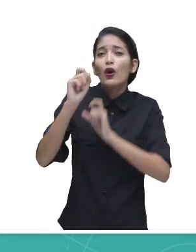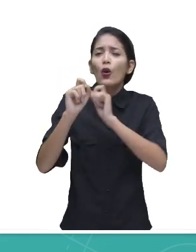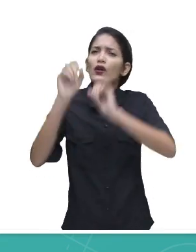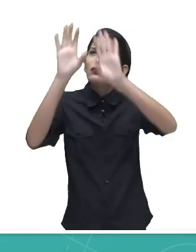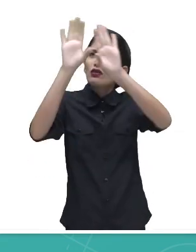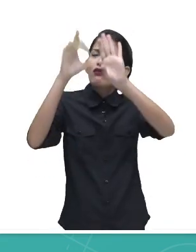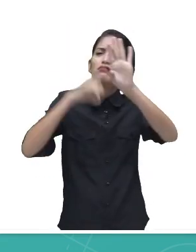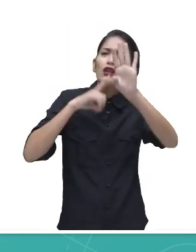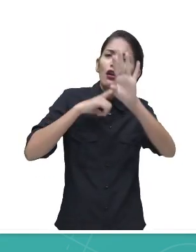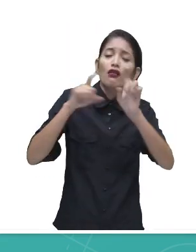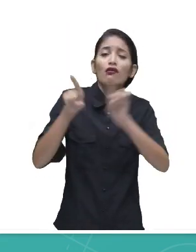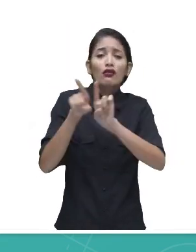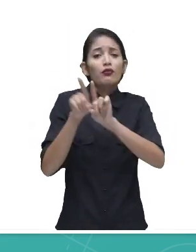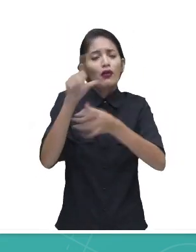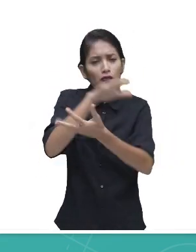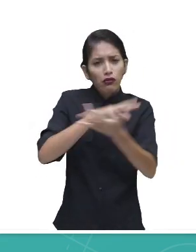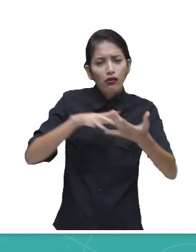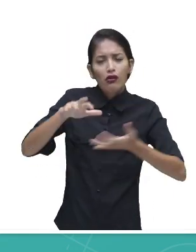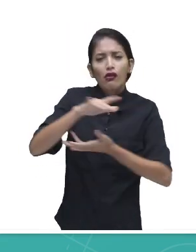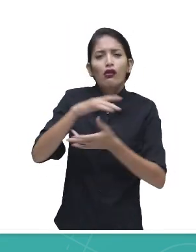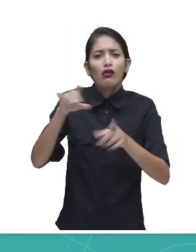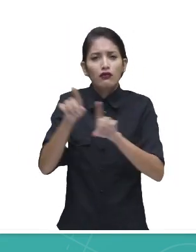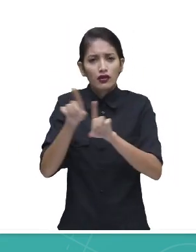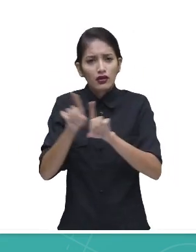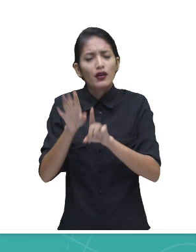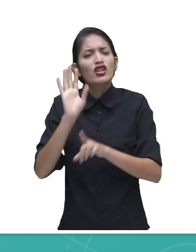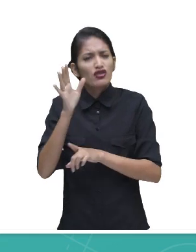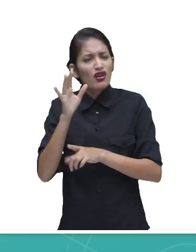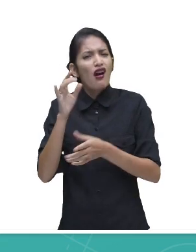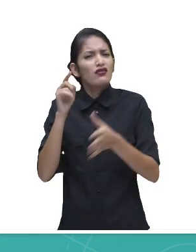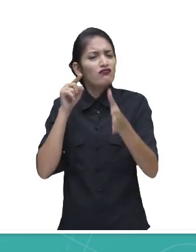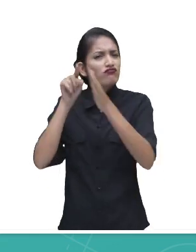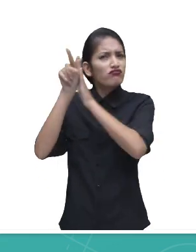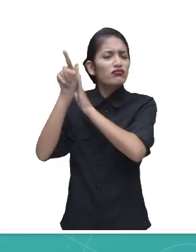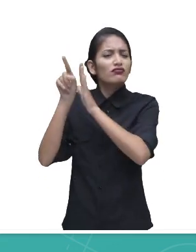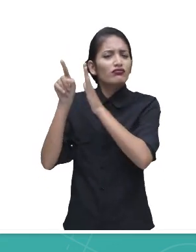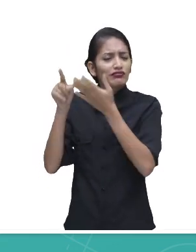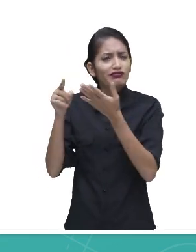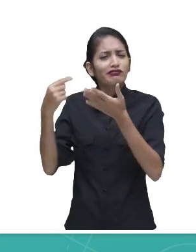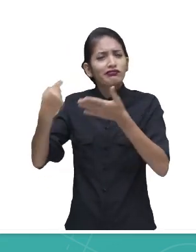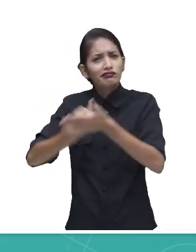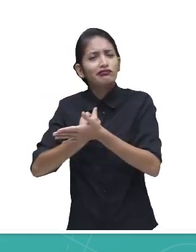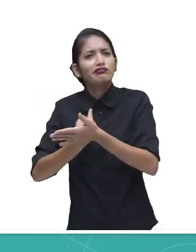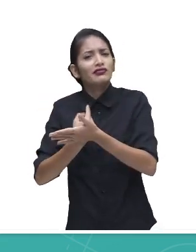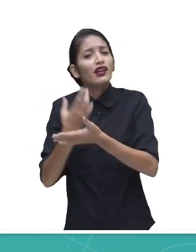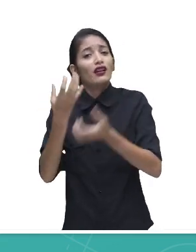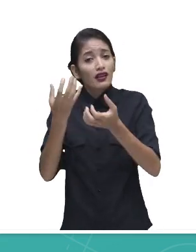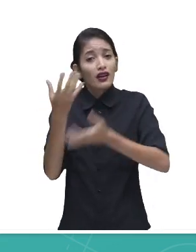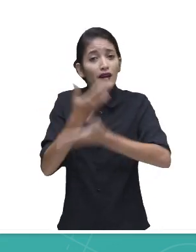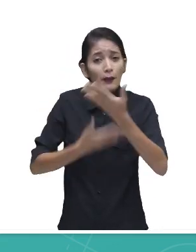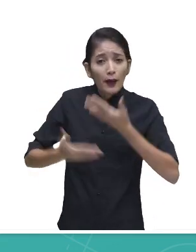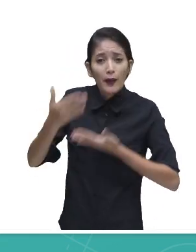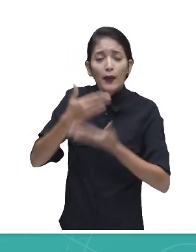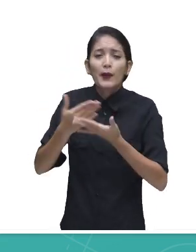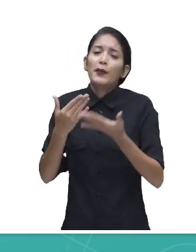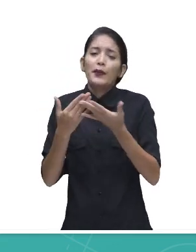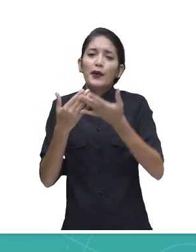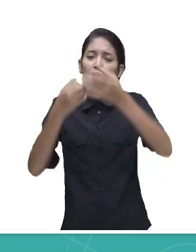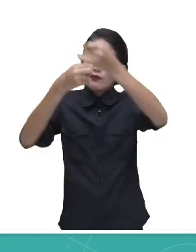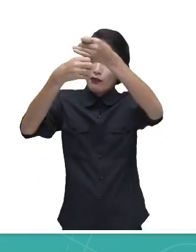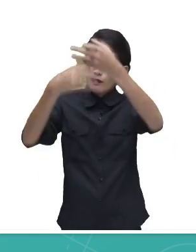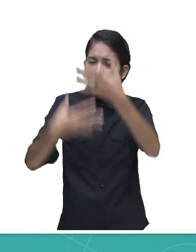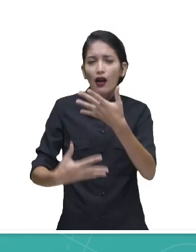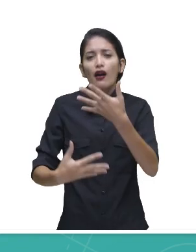do que o universo é composto, né? Vocês já fizeram essas perguntas? Quero participação de vocês aí no chat para que a